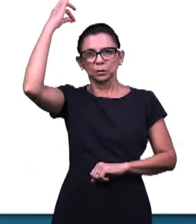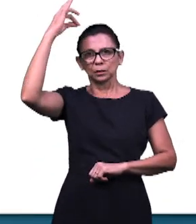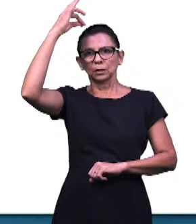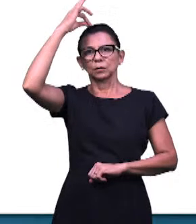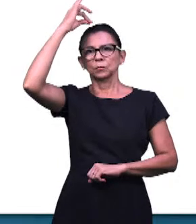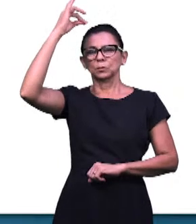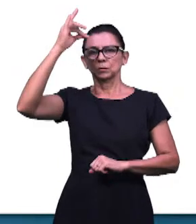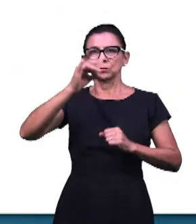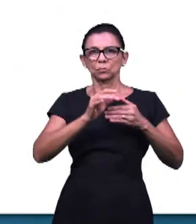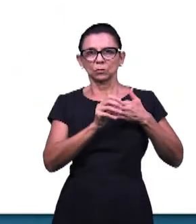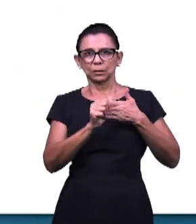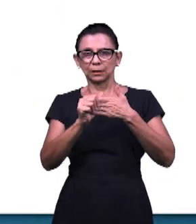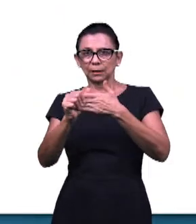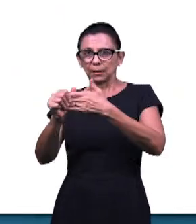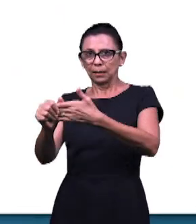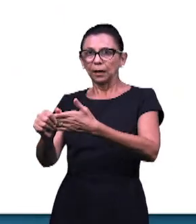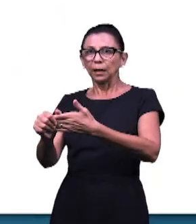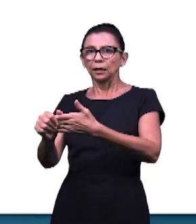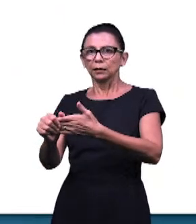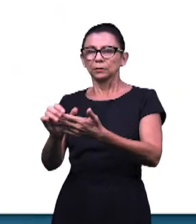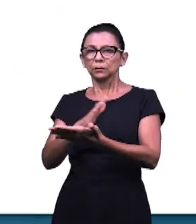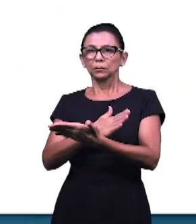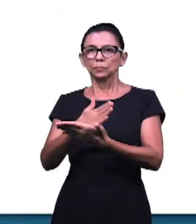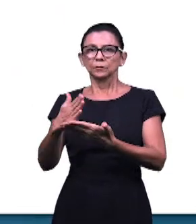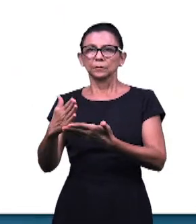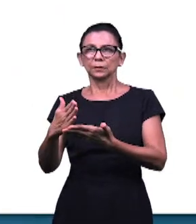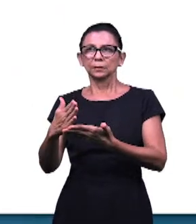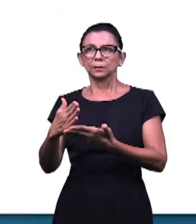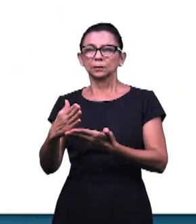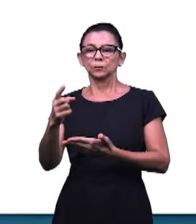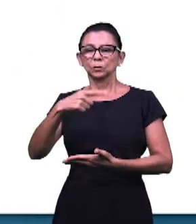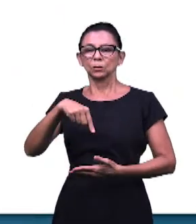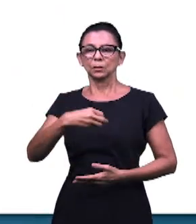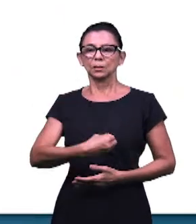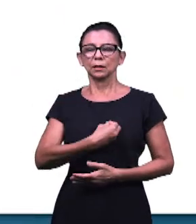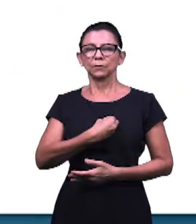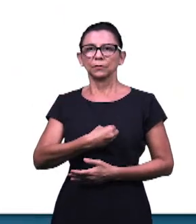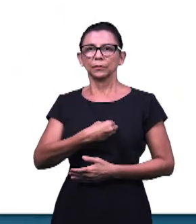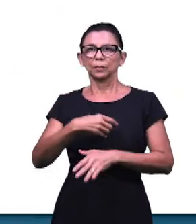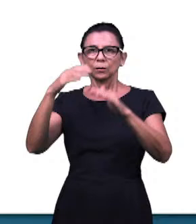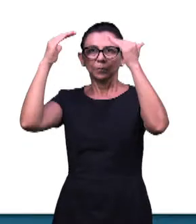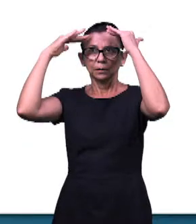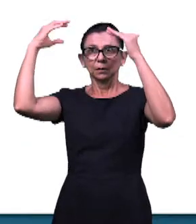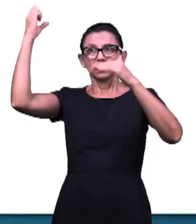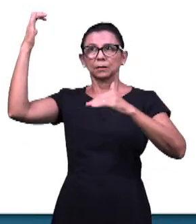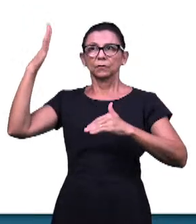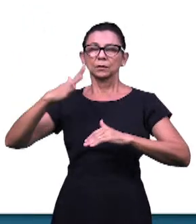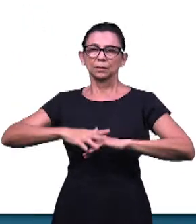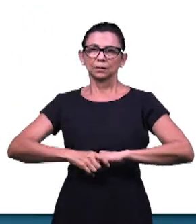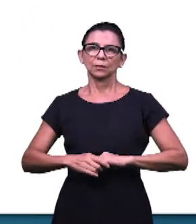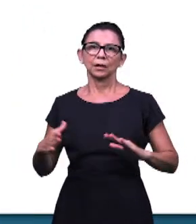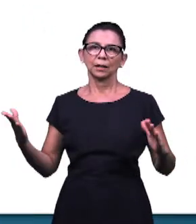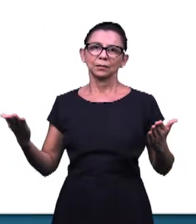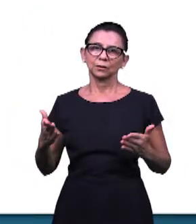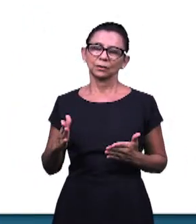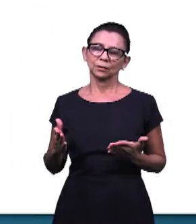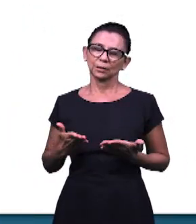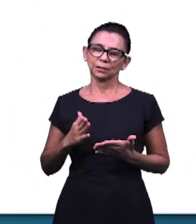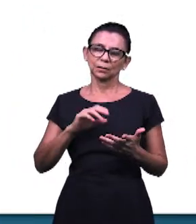Santo e passarmos a viver na revelação, deixamos de ser ociosos